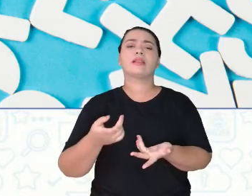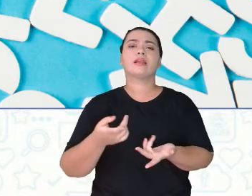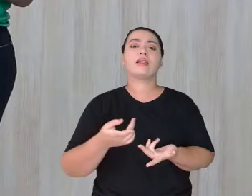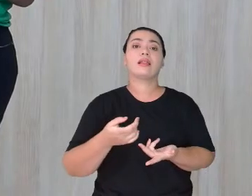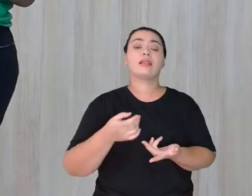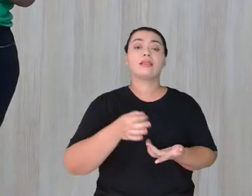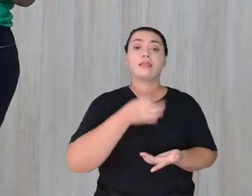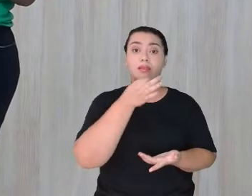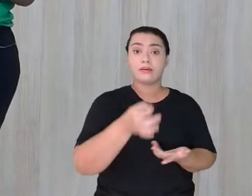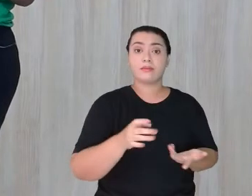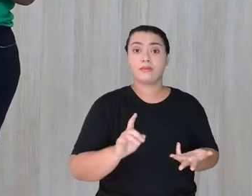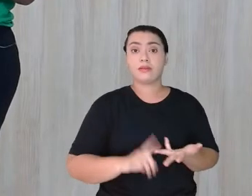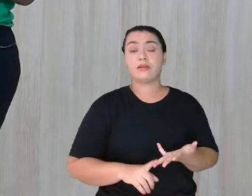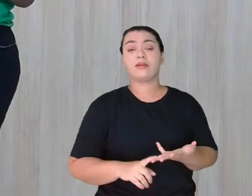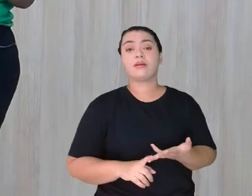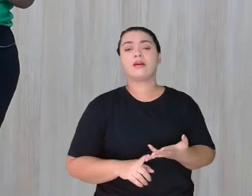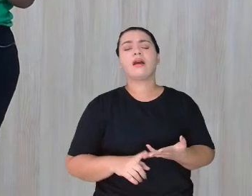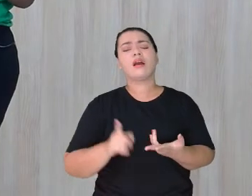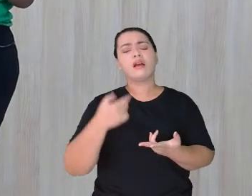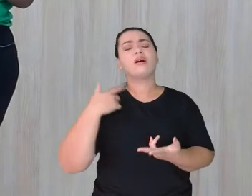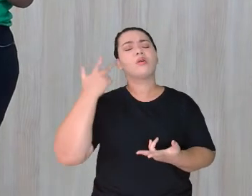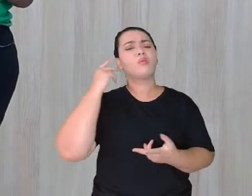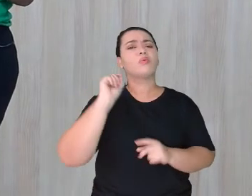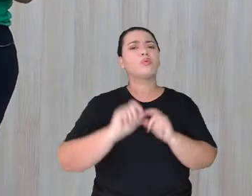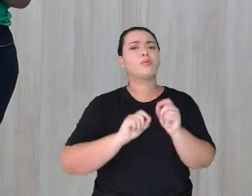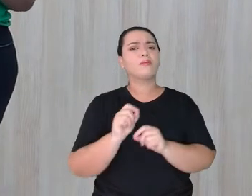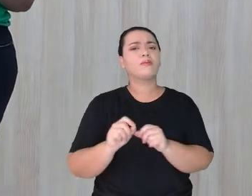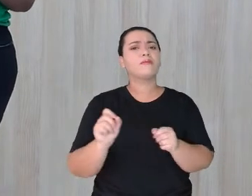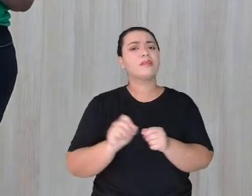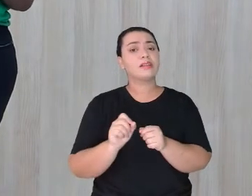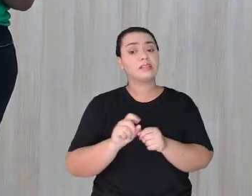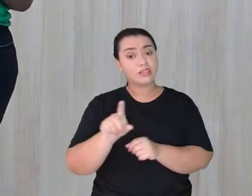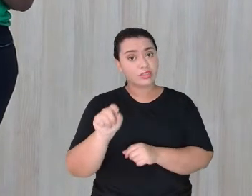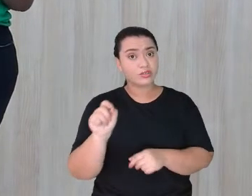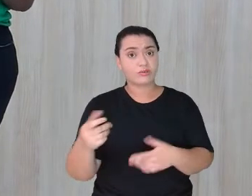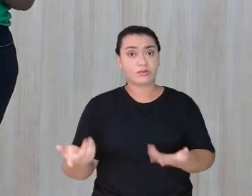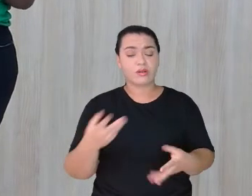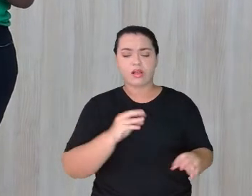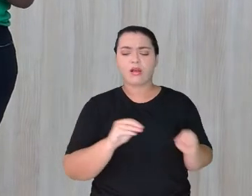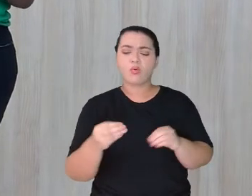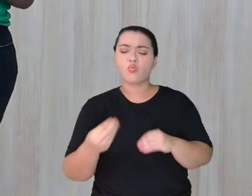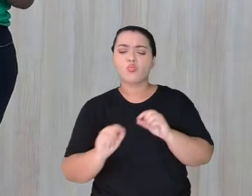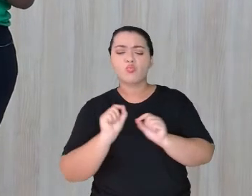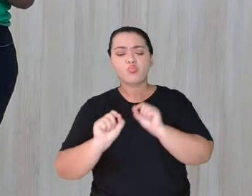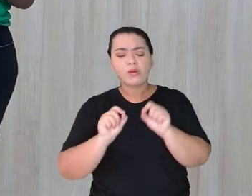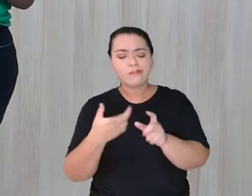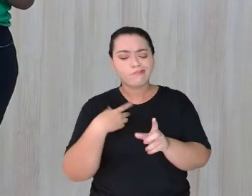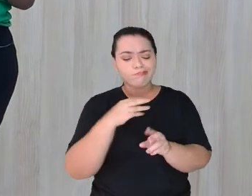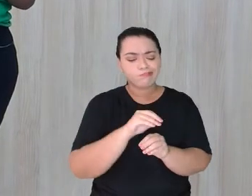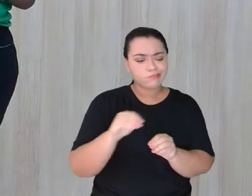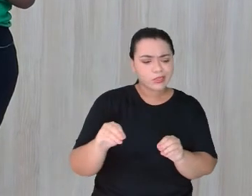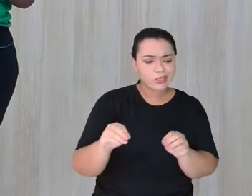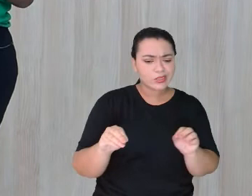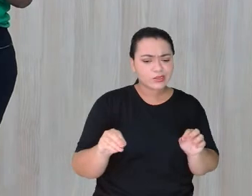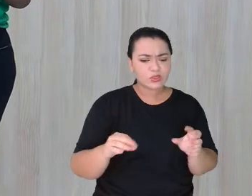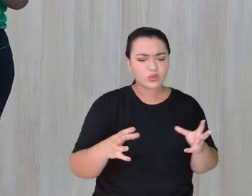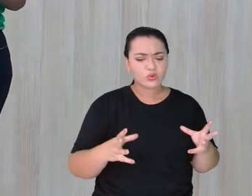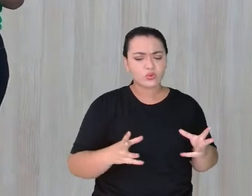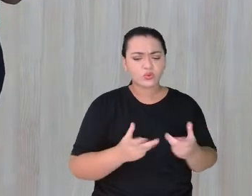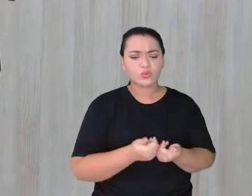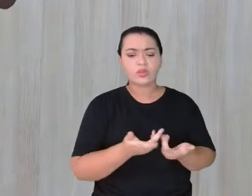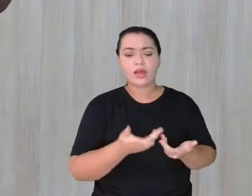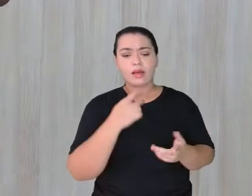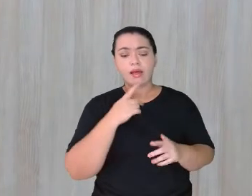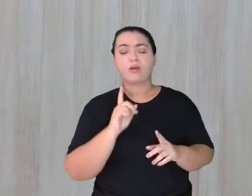depoimentos, é comum que a gente precise fazer escolhas na hora de transcrever. Então, eu tento a colocar no